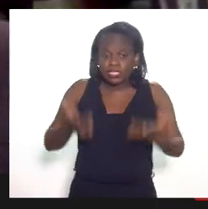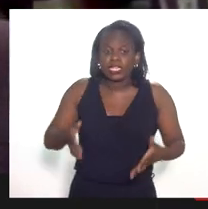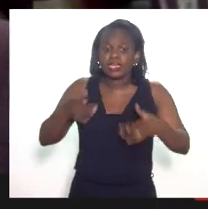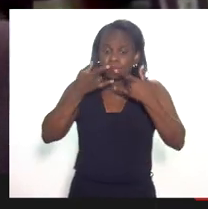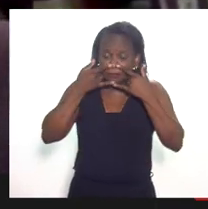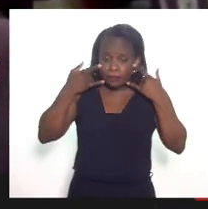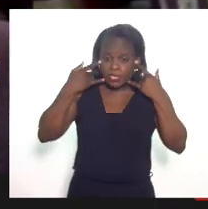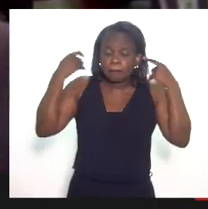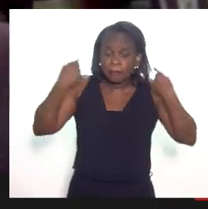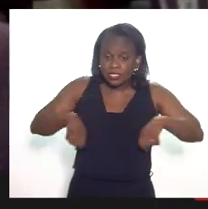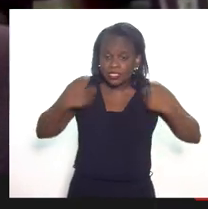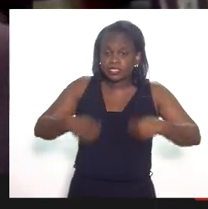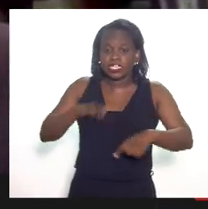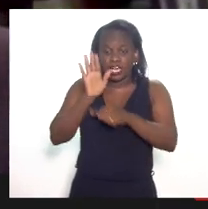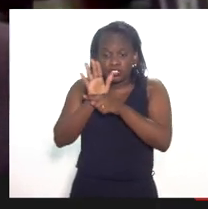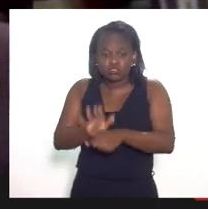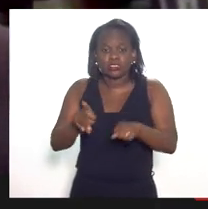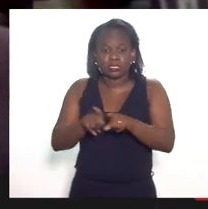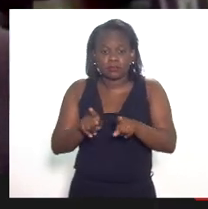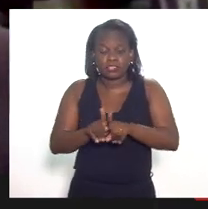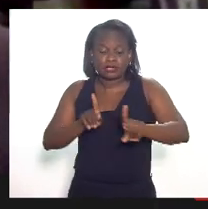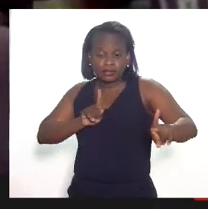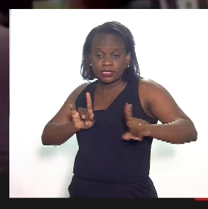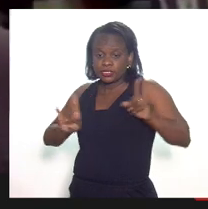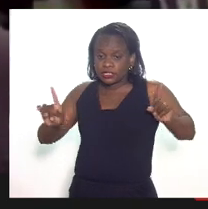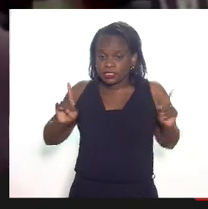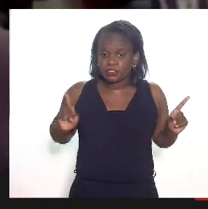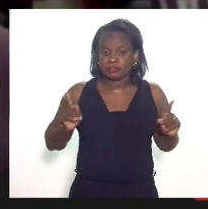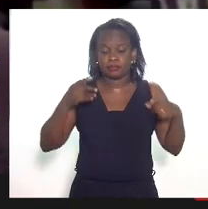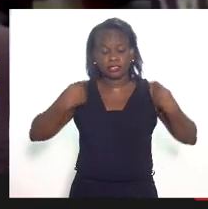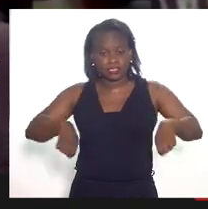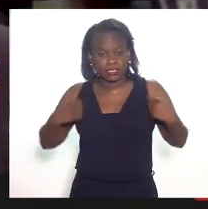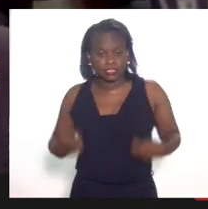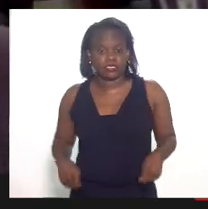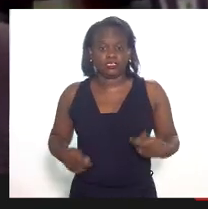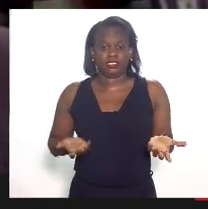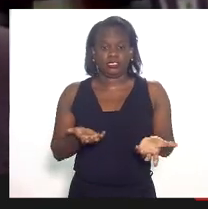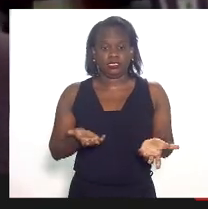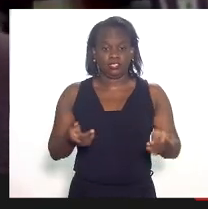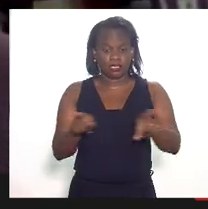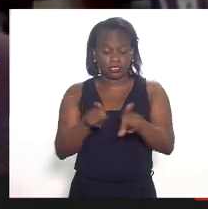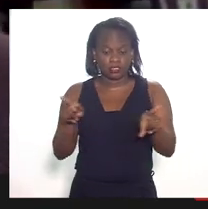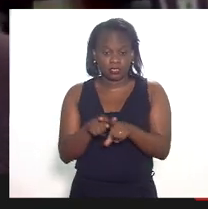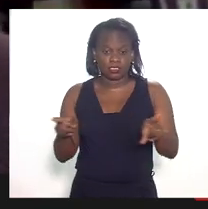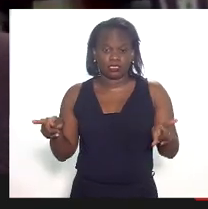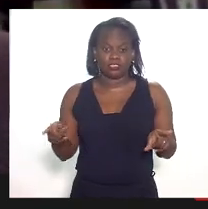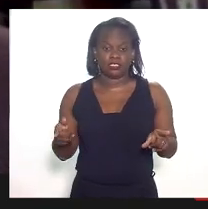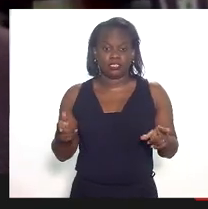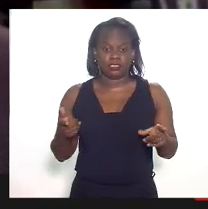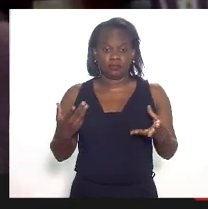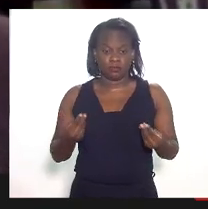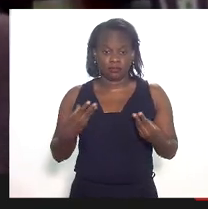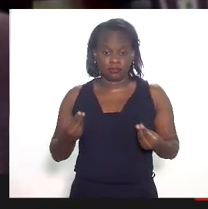sim, promove o distanciamento físico que é necessário, que a grande,